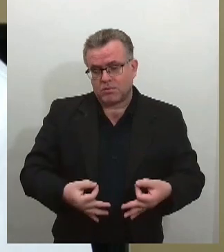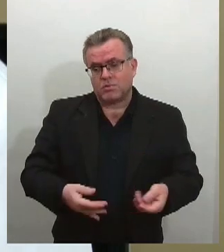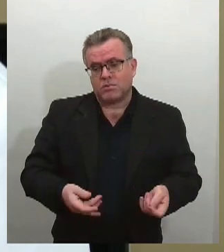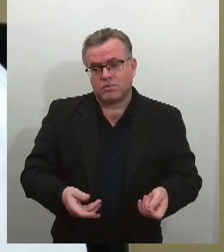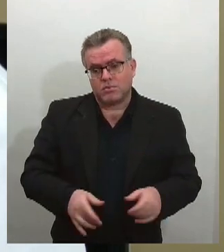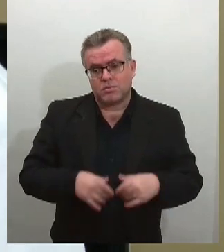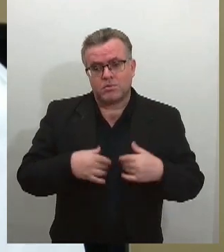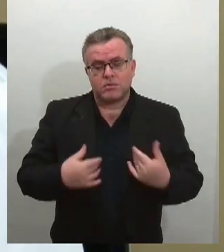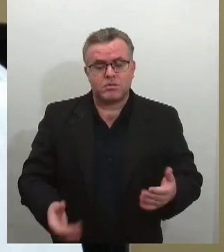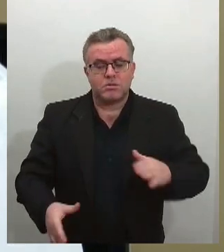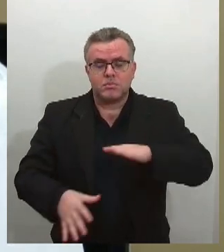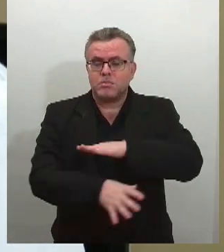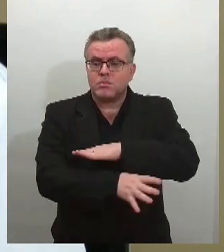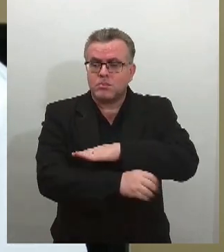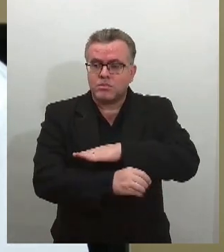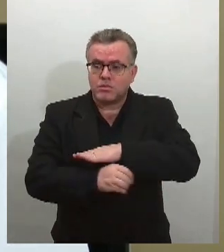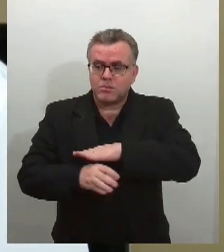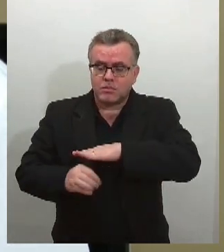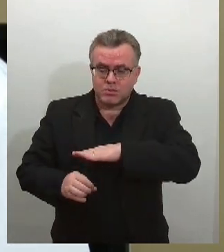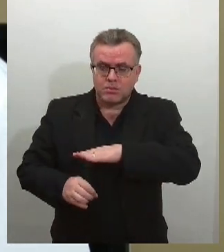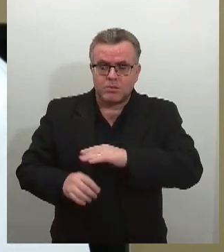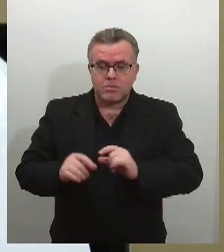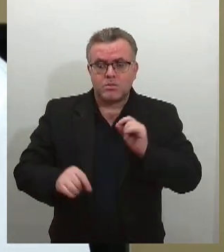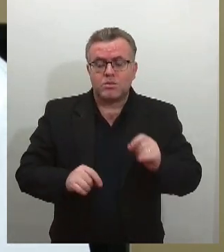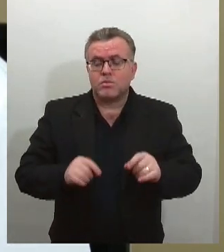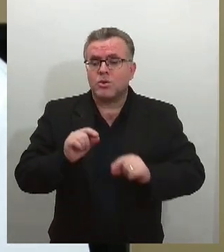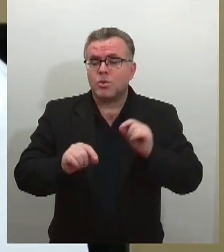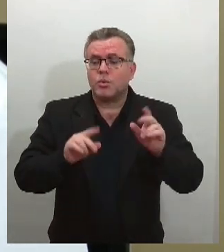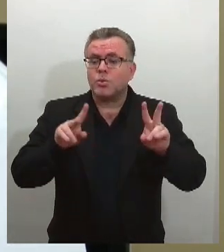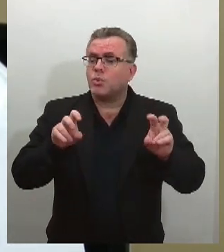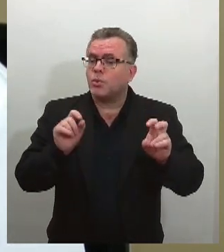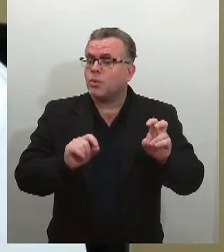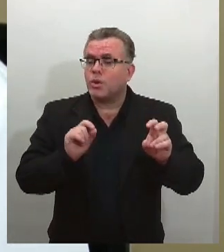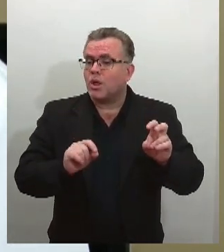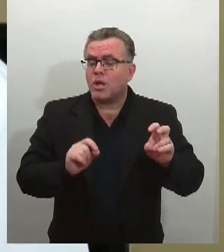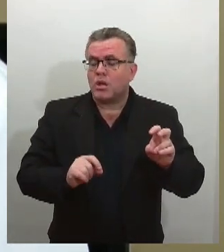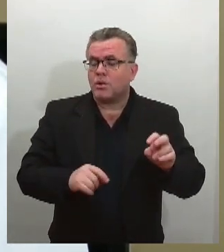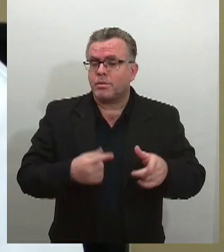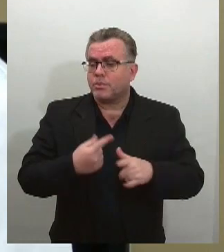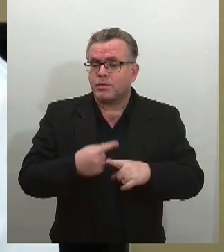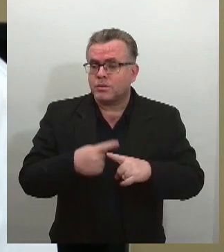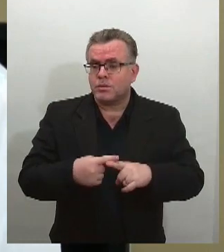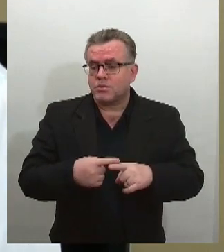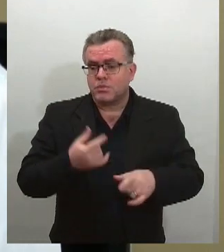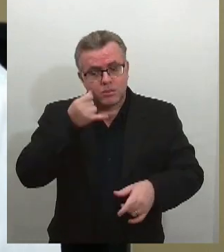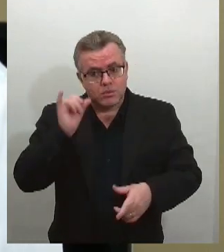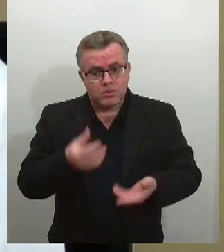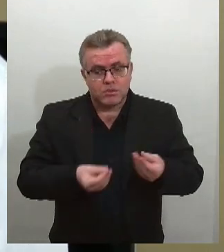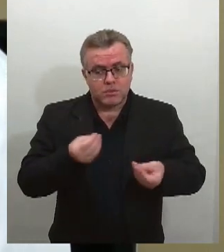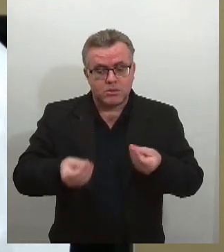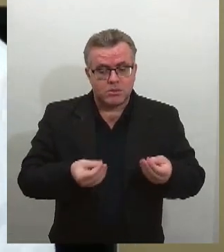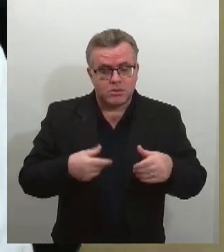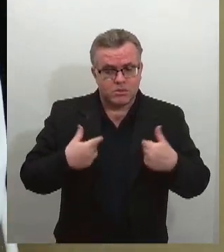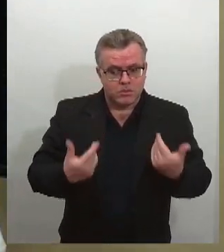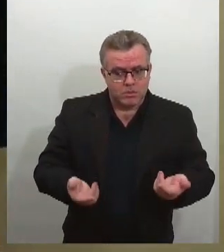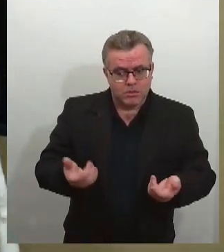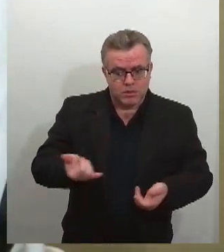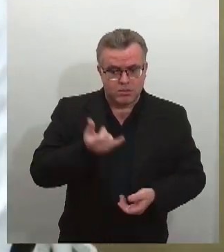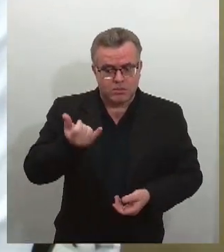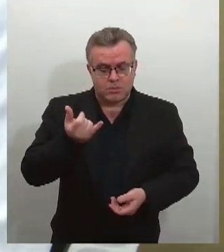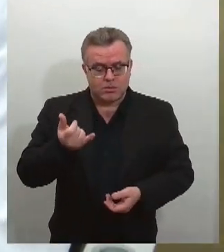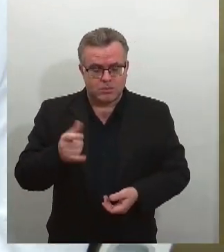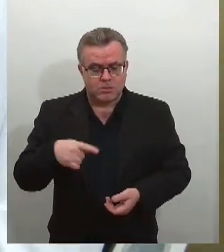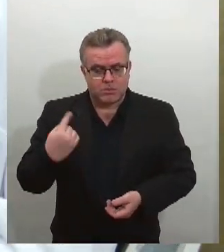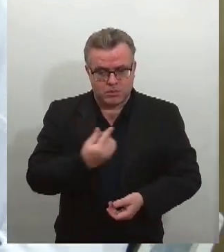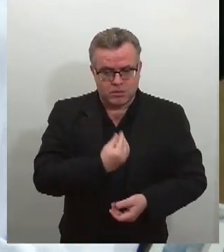sua importância, né? Então, é uma data que realmente é importante para a gente. E de tanto importante,